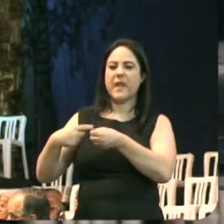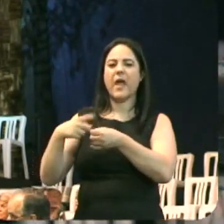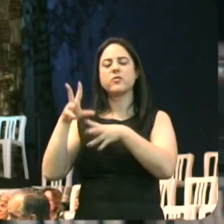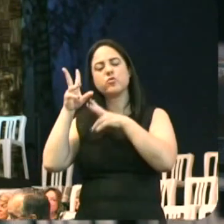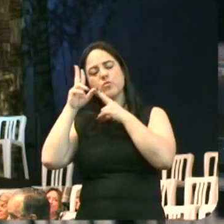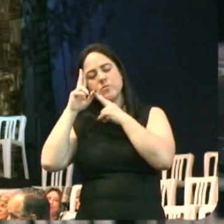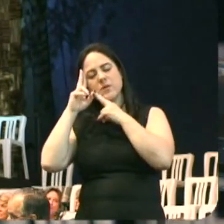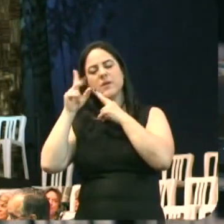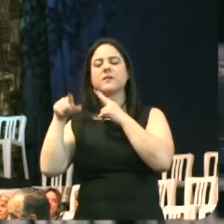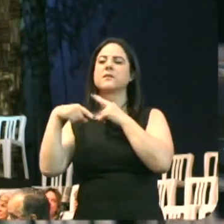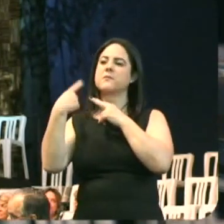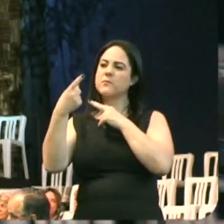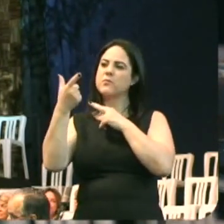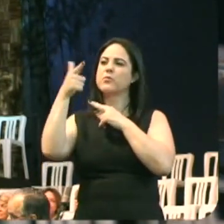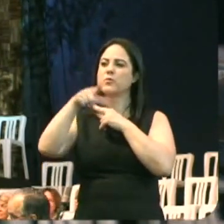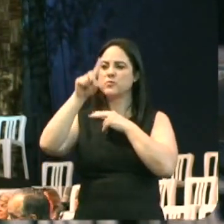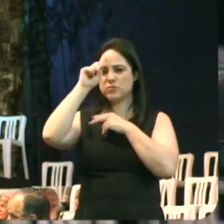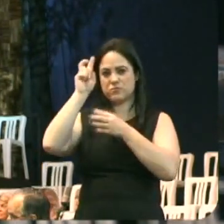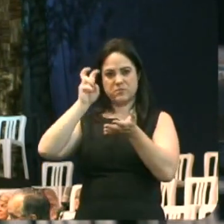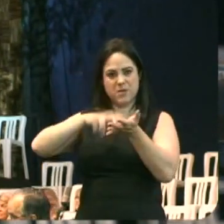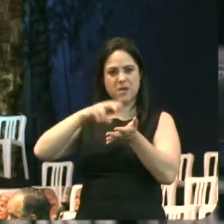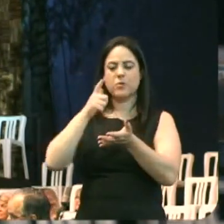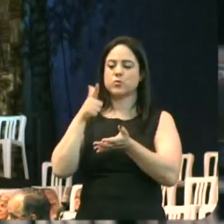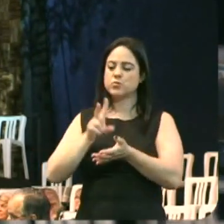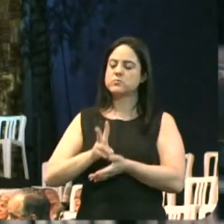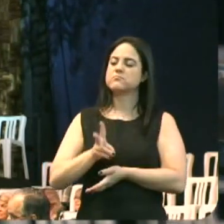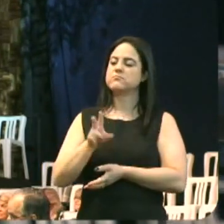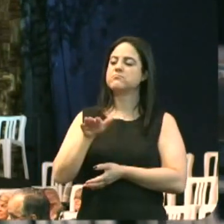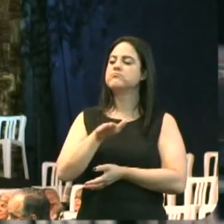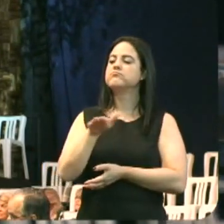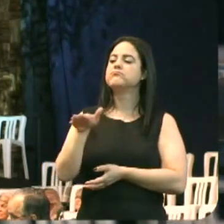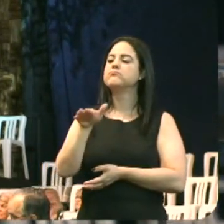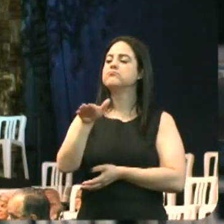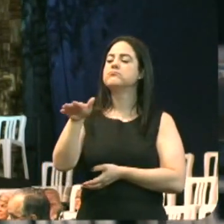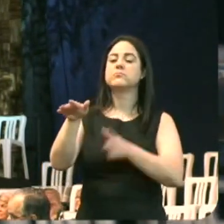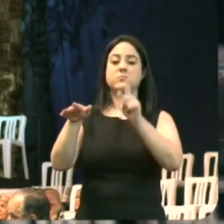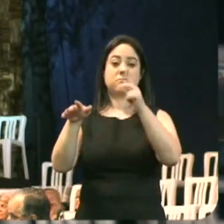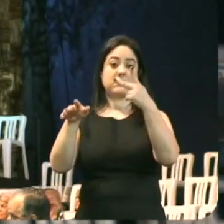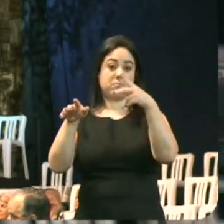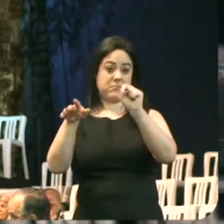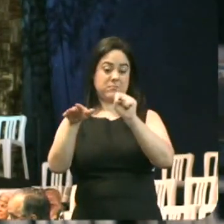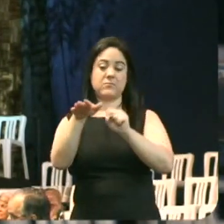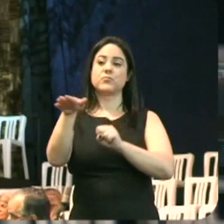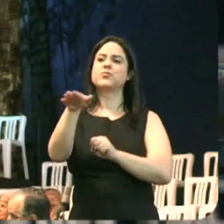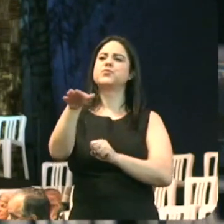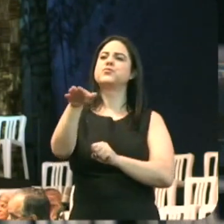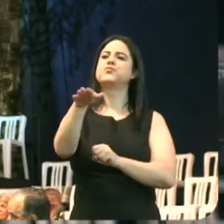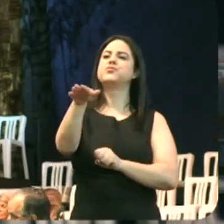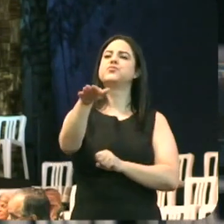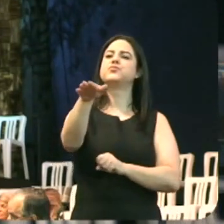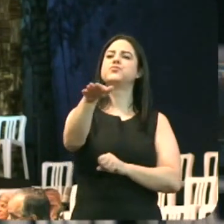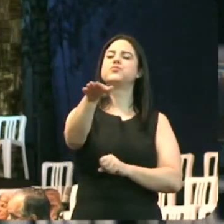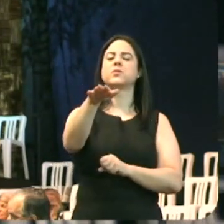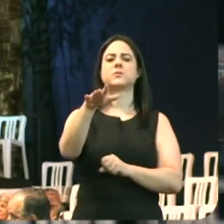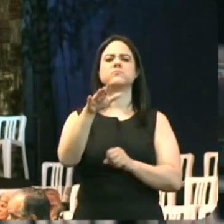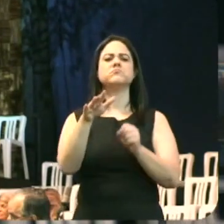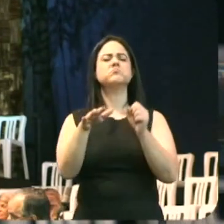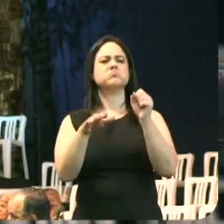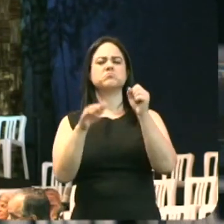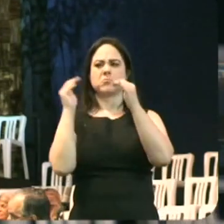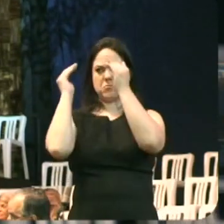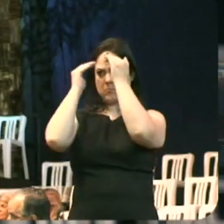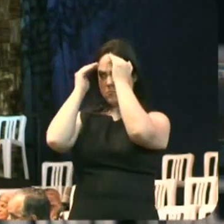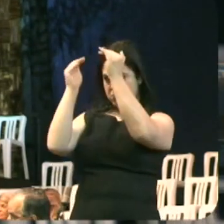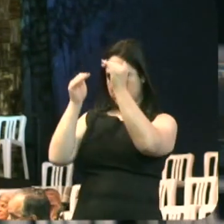dormir, para seguir no outro dia de manhã, e peguei o meu carro, GPS, e mandei bala. E fui seguindo a rota,